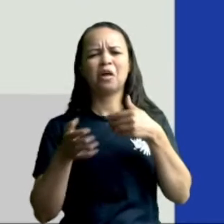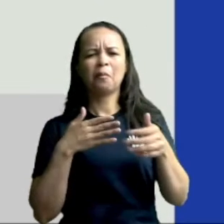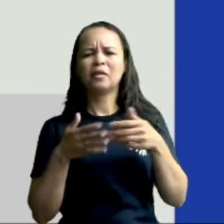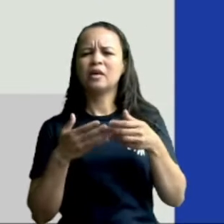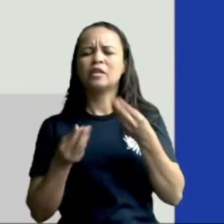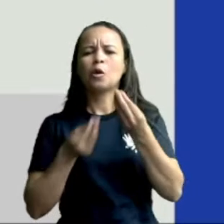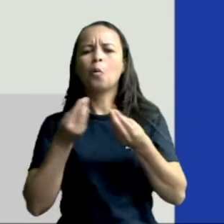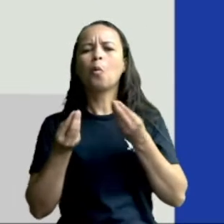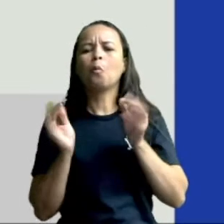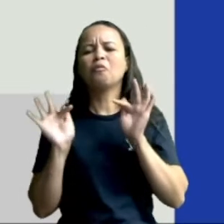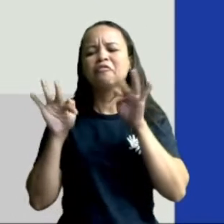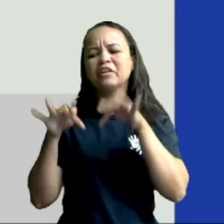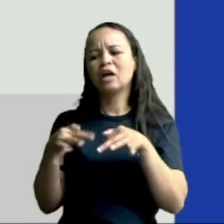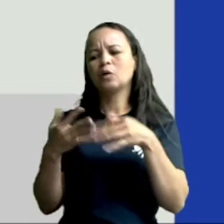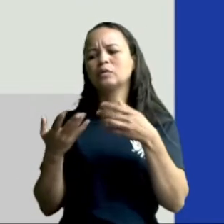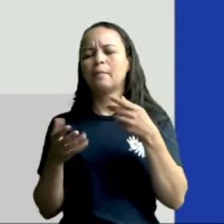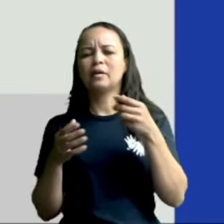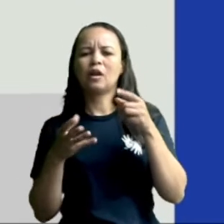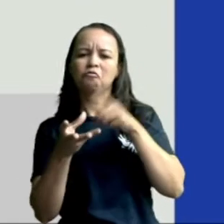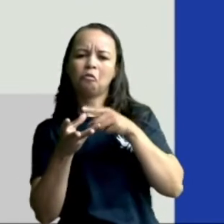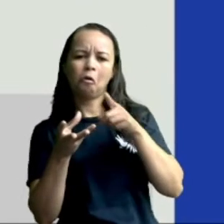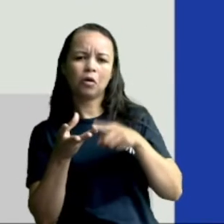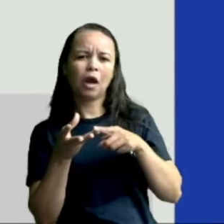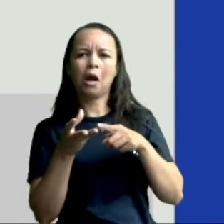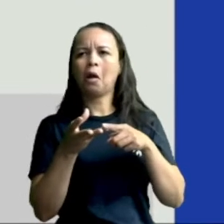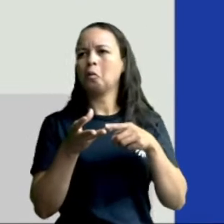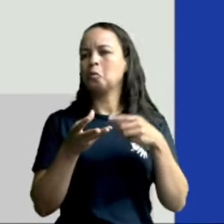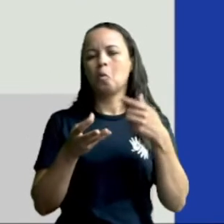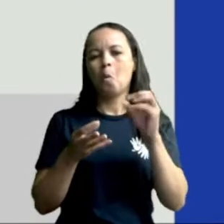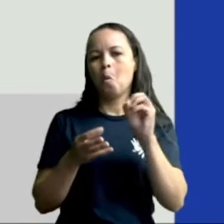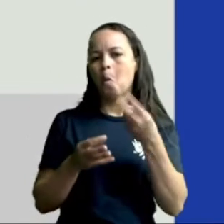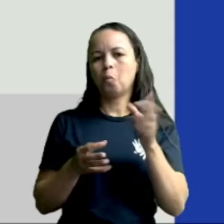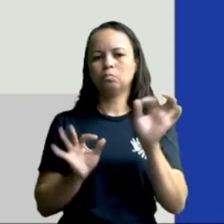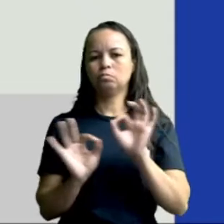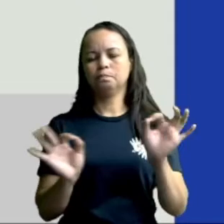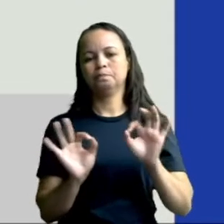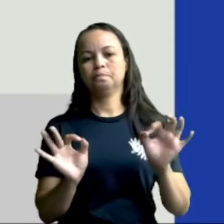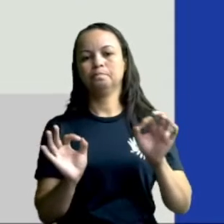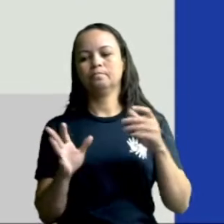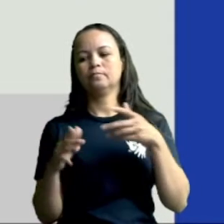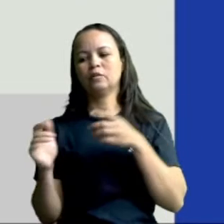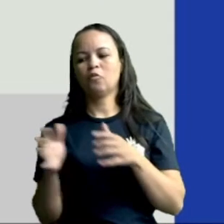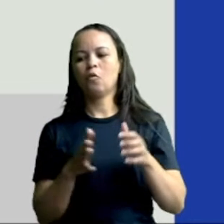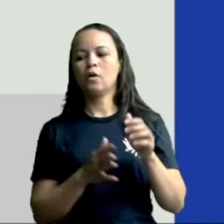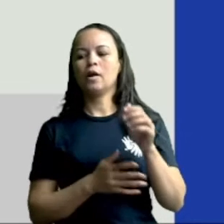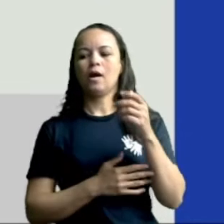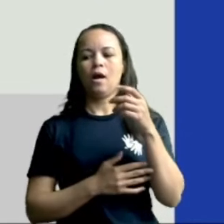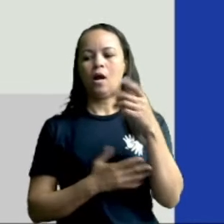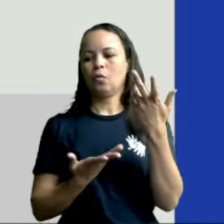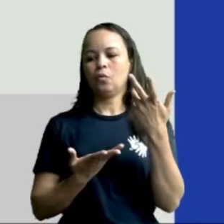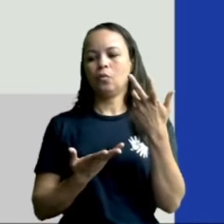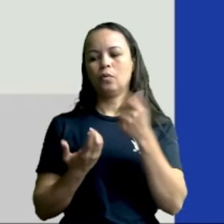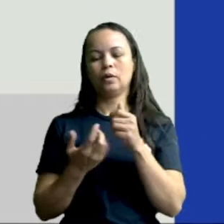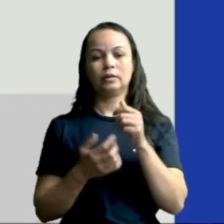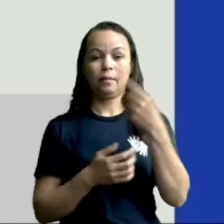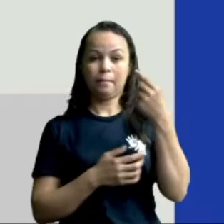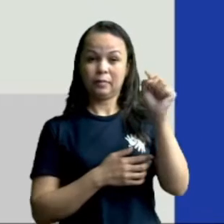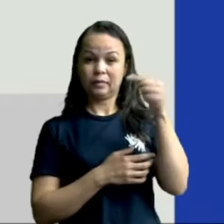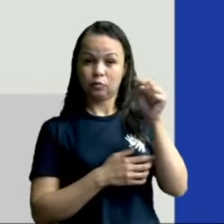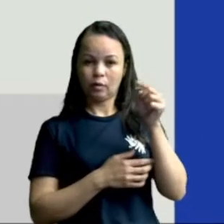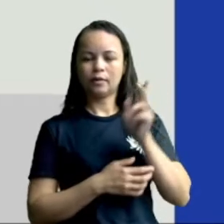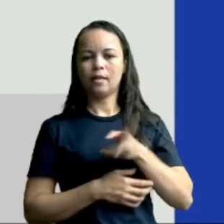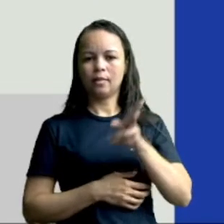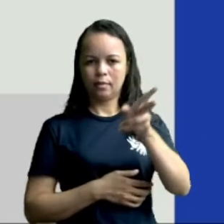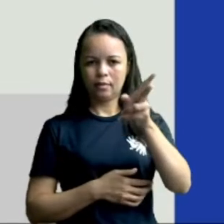de como ela termine. Se termina com vogal, se não termina, foi a antepenúltima, ela vai ser acentuada.